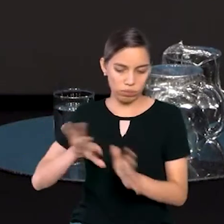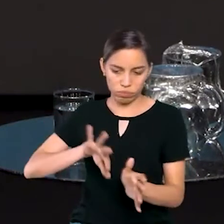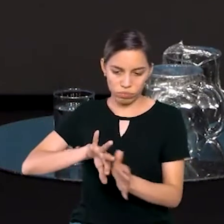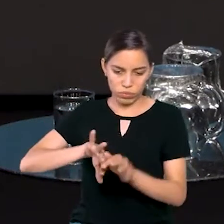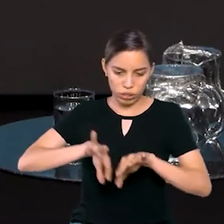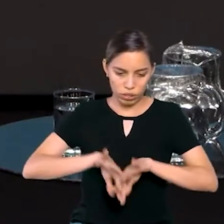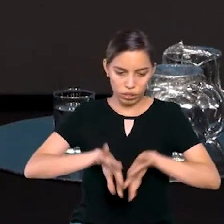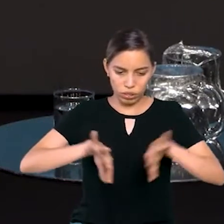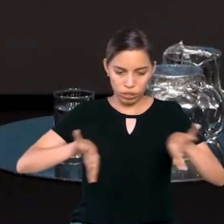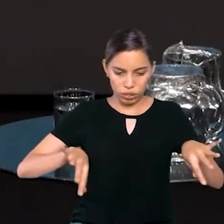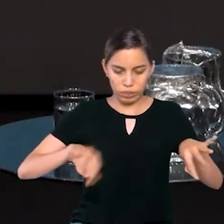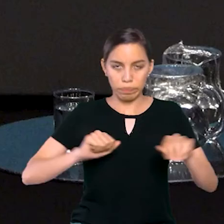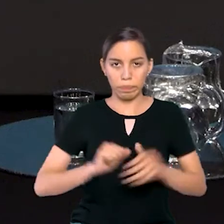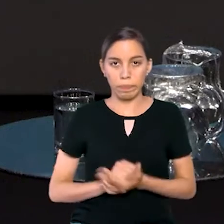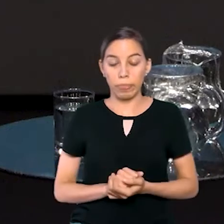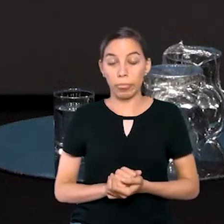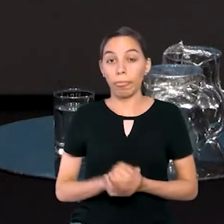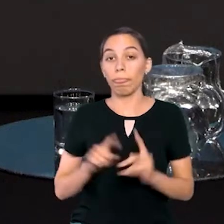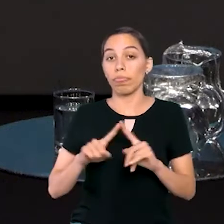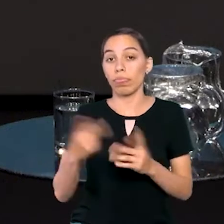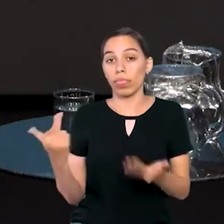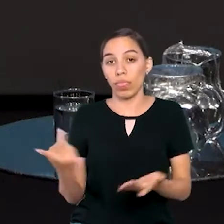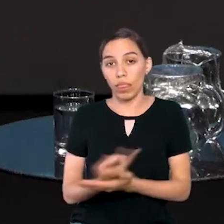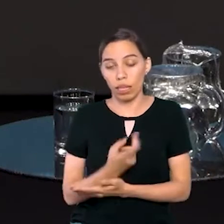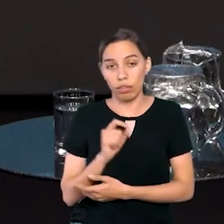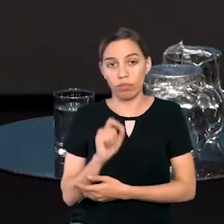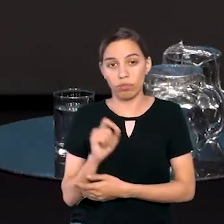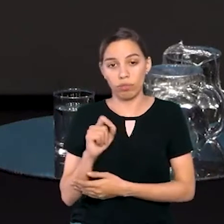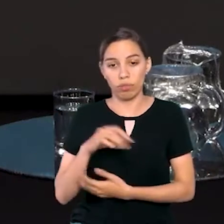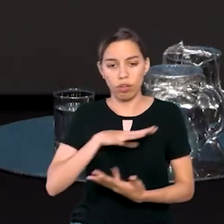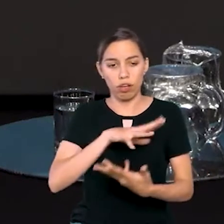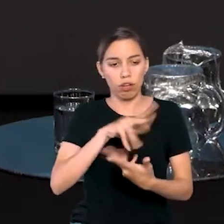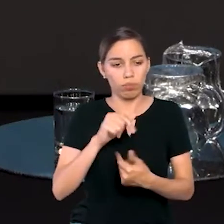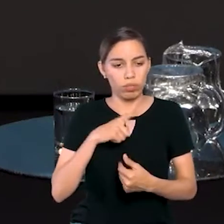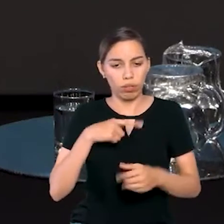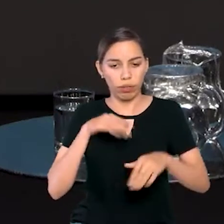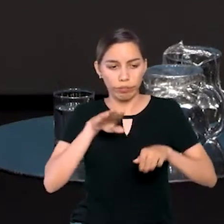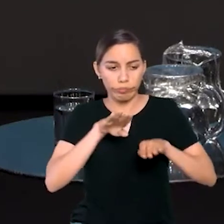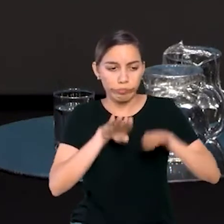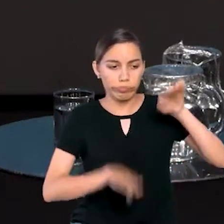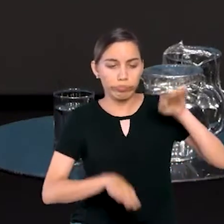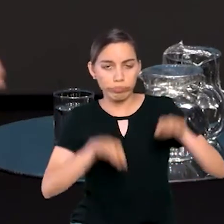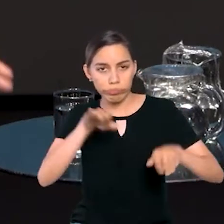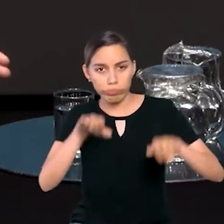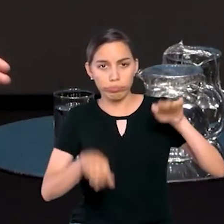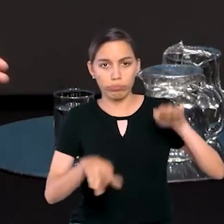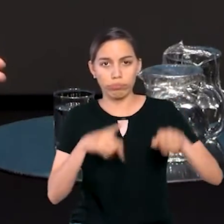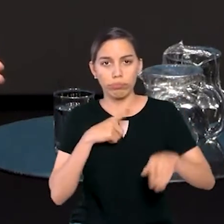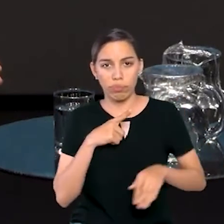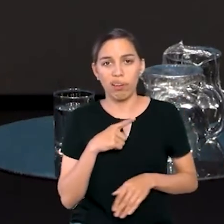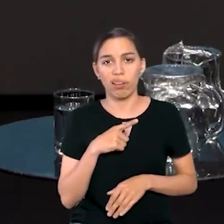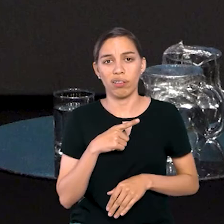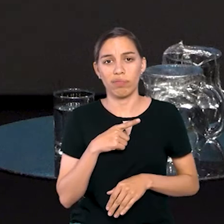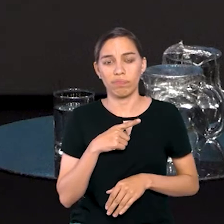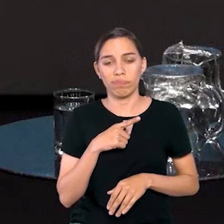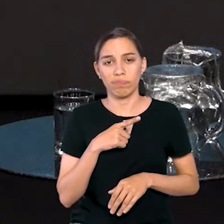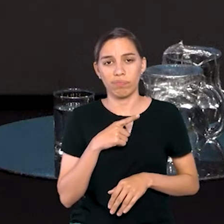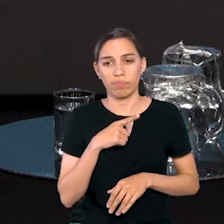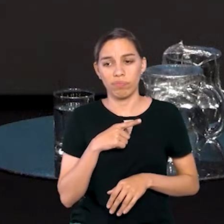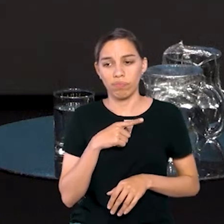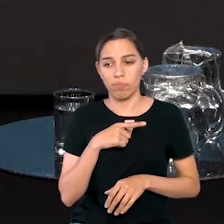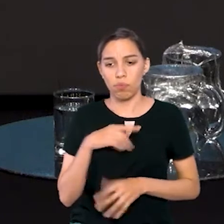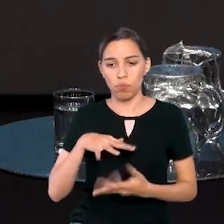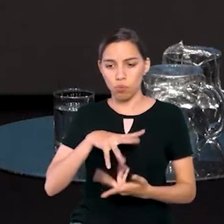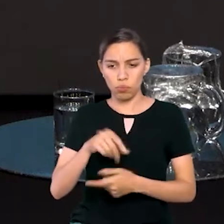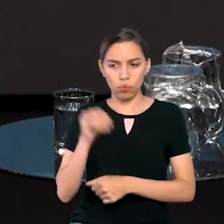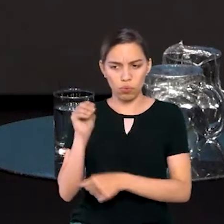mundo em balanço. Acontece que o mundo está em balanço para todo mundo. Ele não poupa